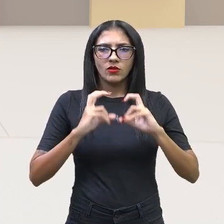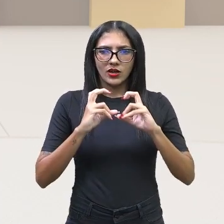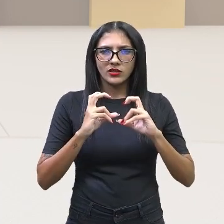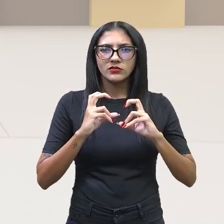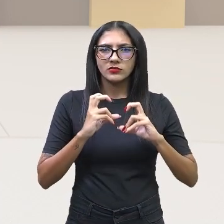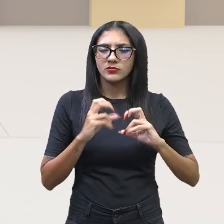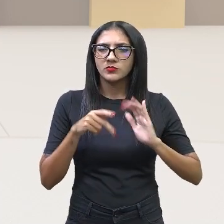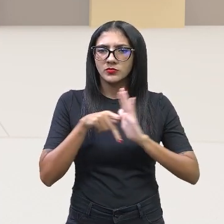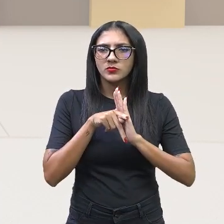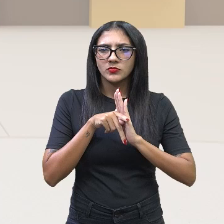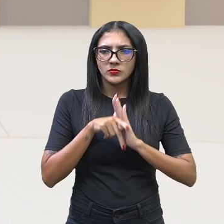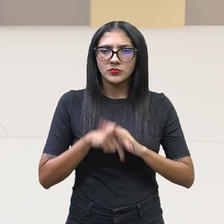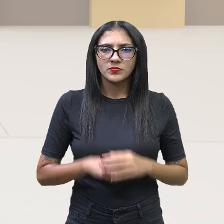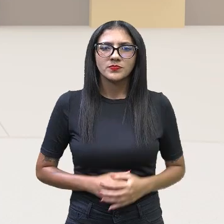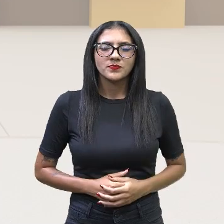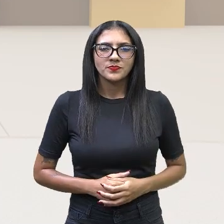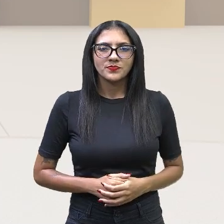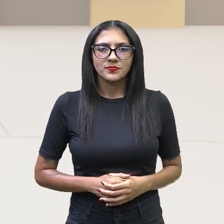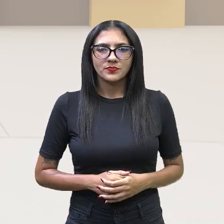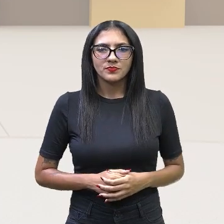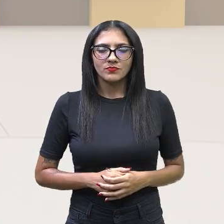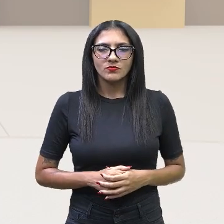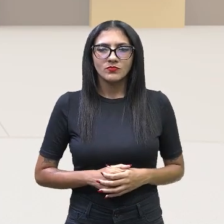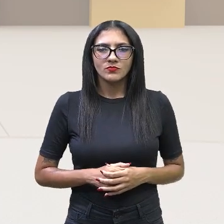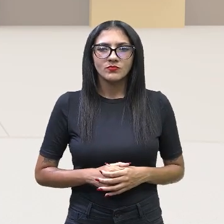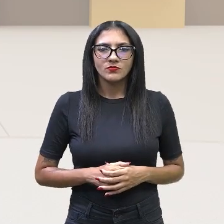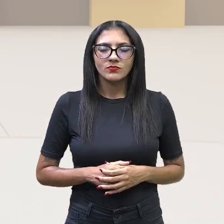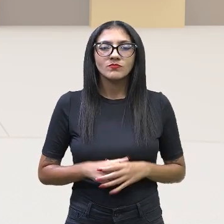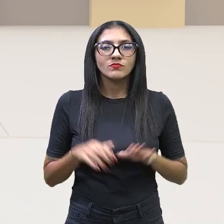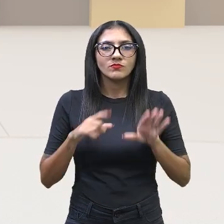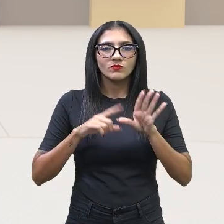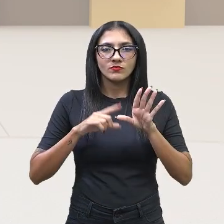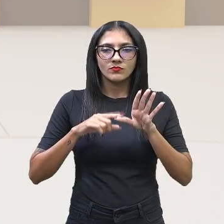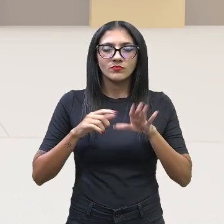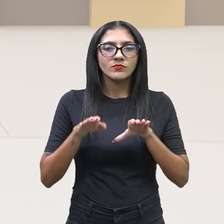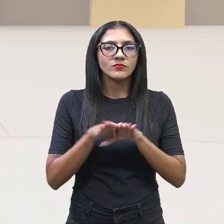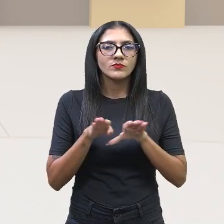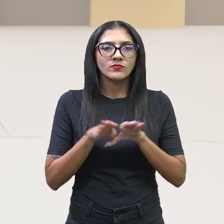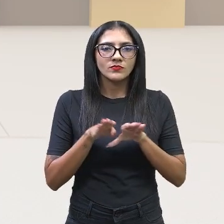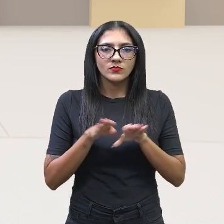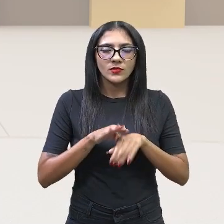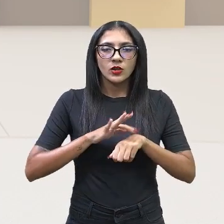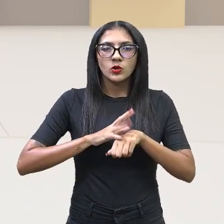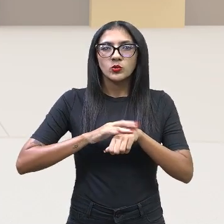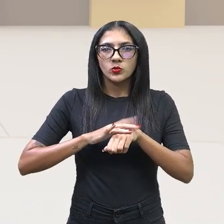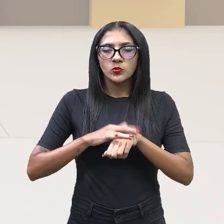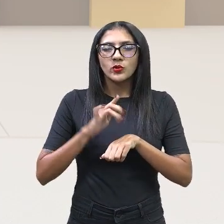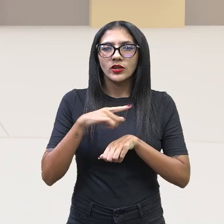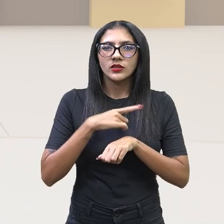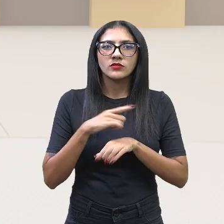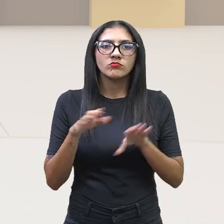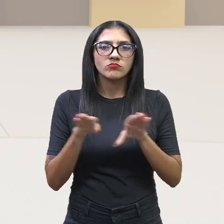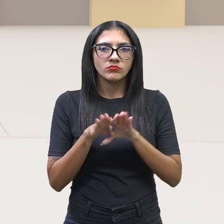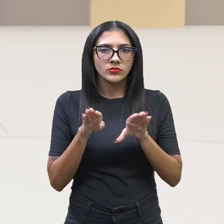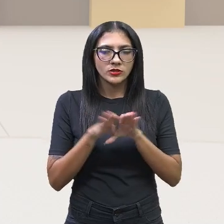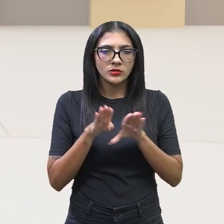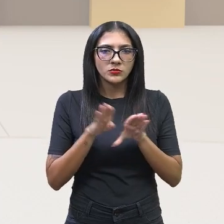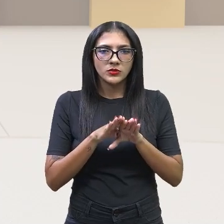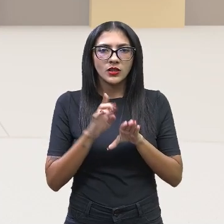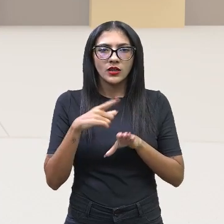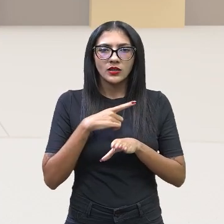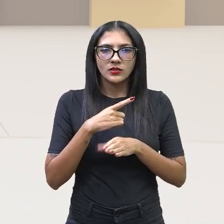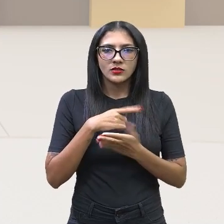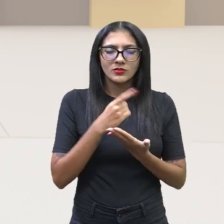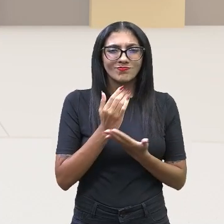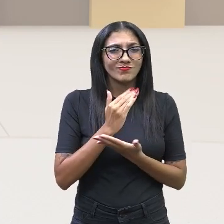pelo câncer, né, as neoplasias. E, por fim, nós temos uma doença, pessoal, que tem sido, né, o vexame e